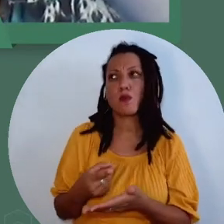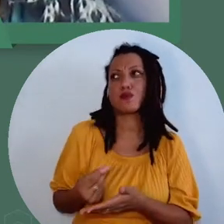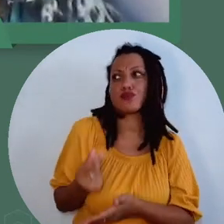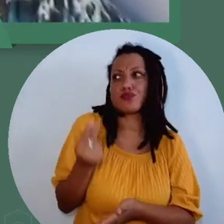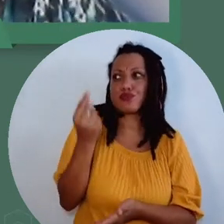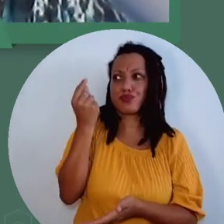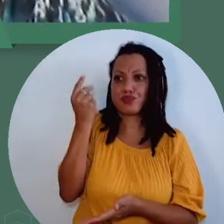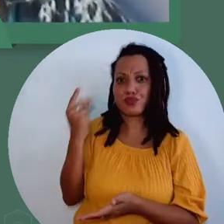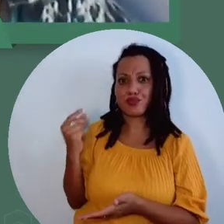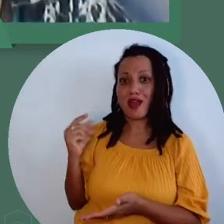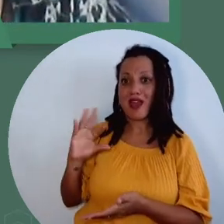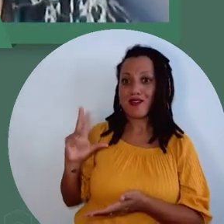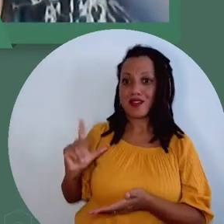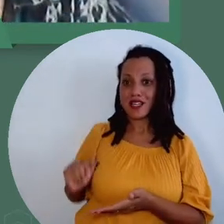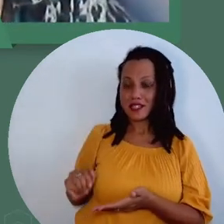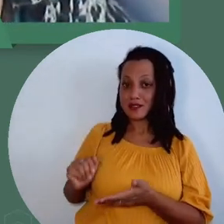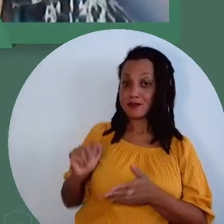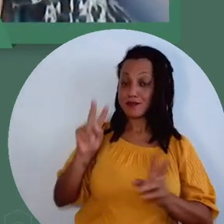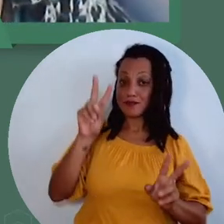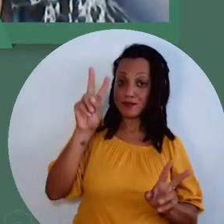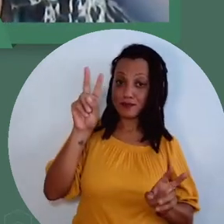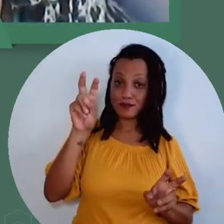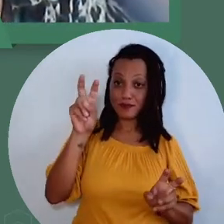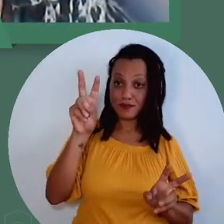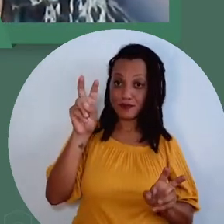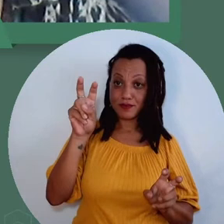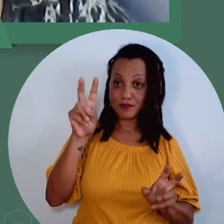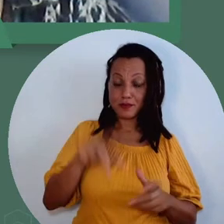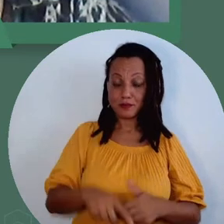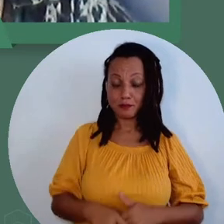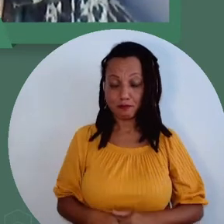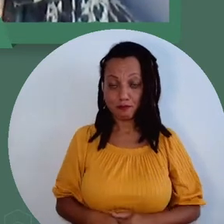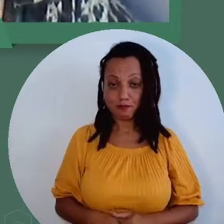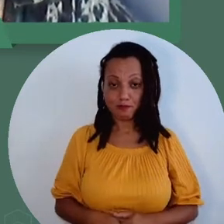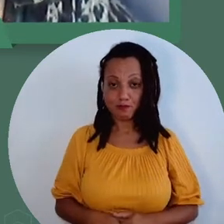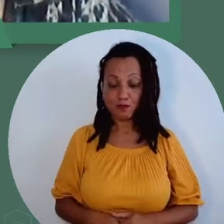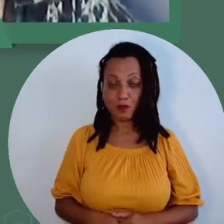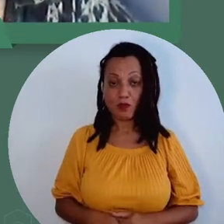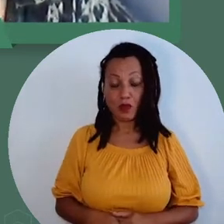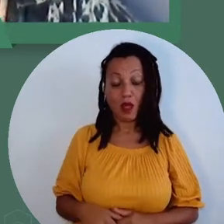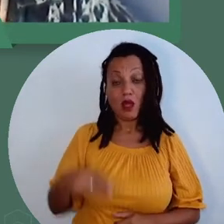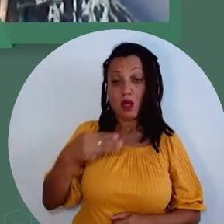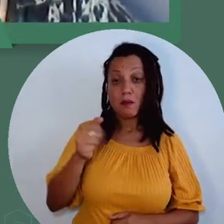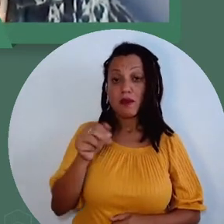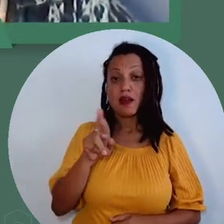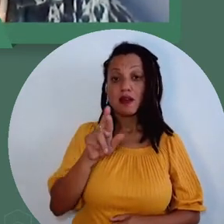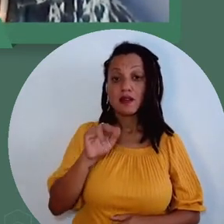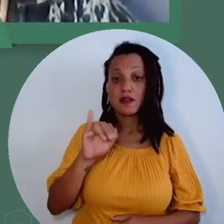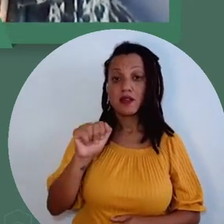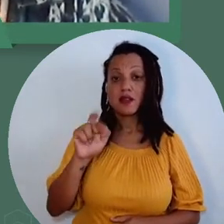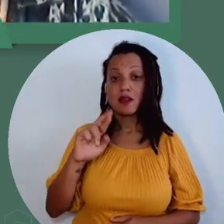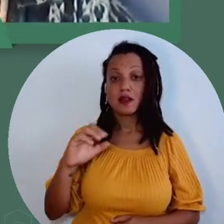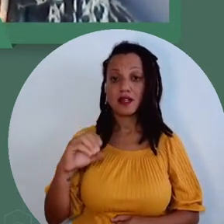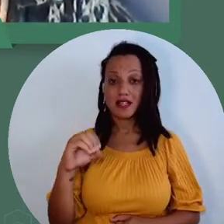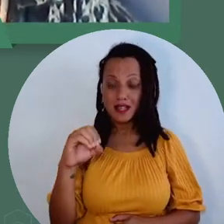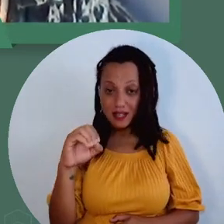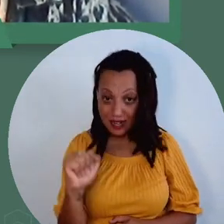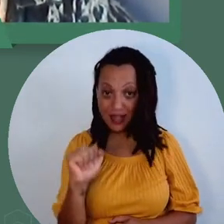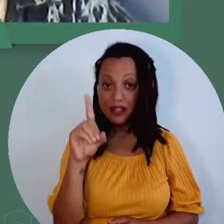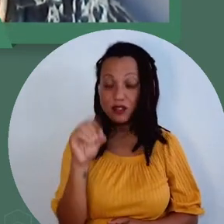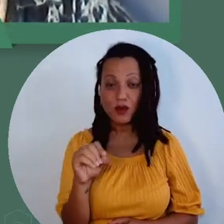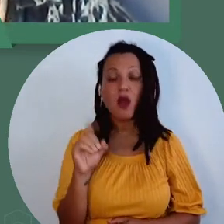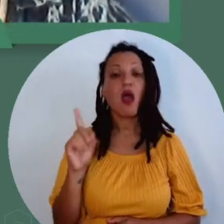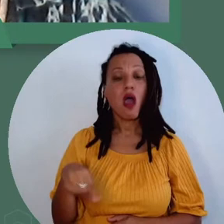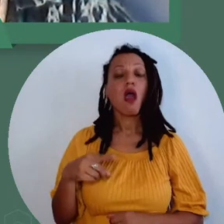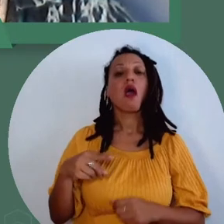Antiguidade Africana, ele vai dizer o seguinte, vou abrir aspas. O matriarcado é um